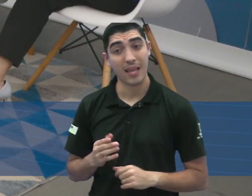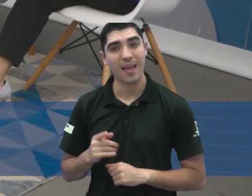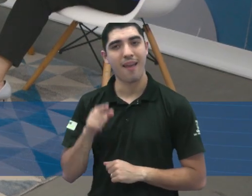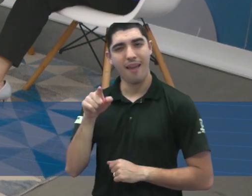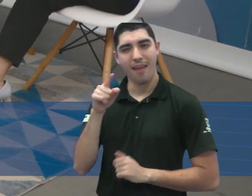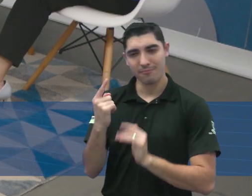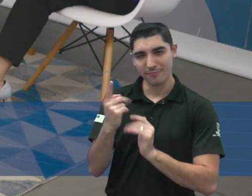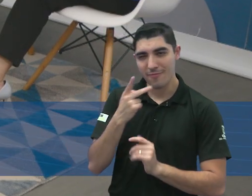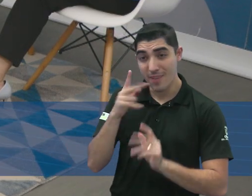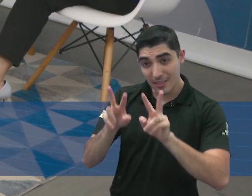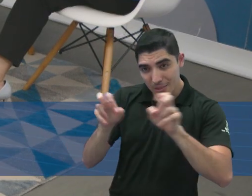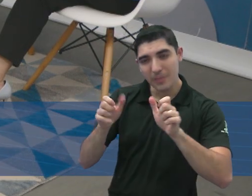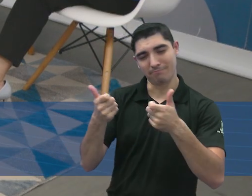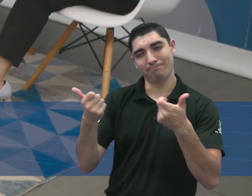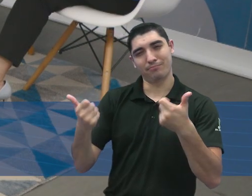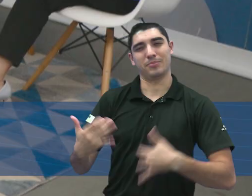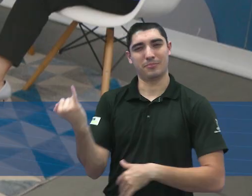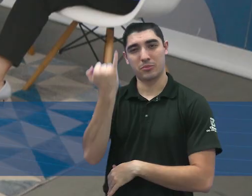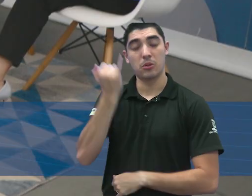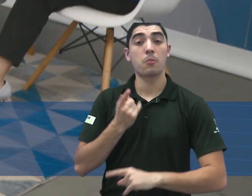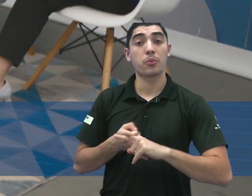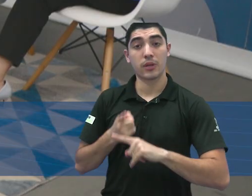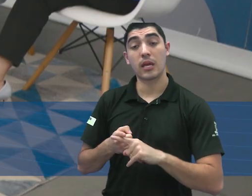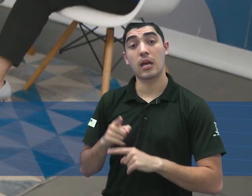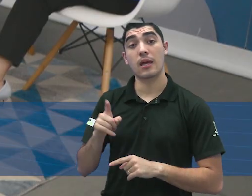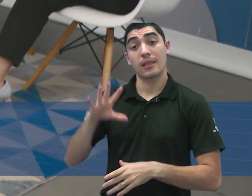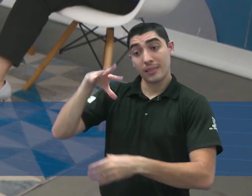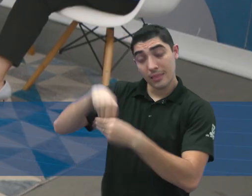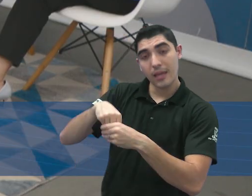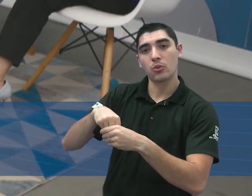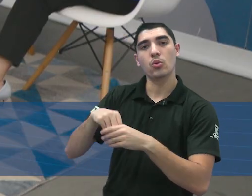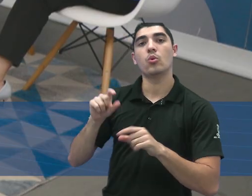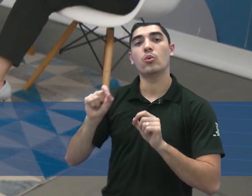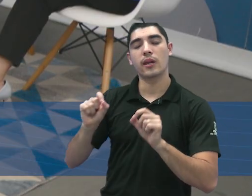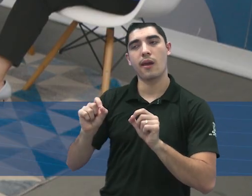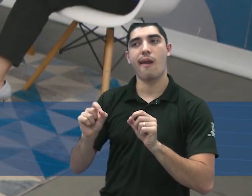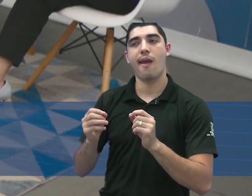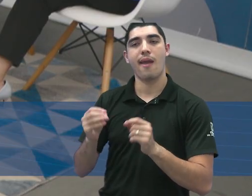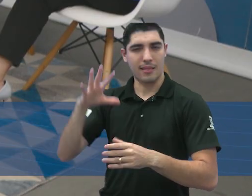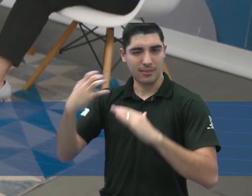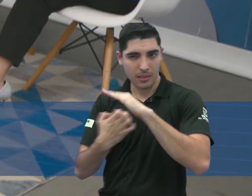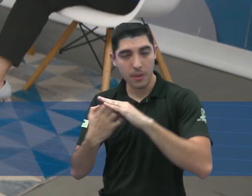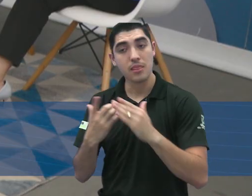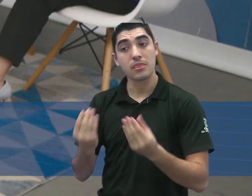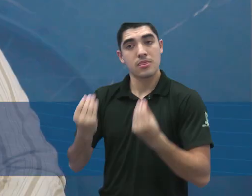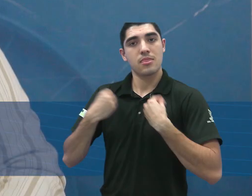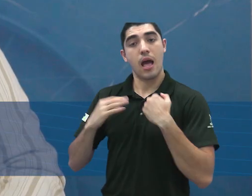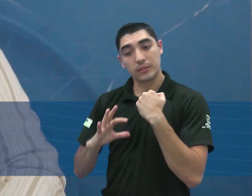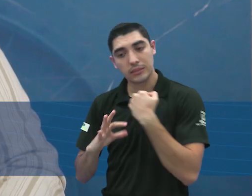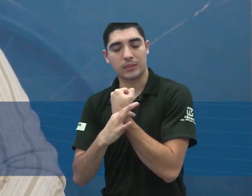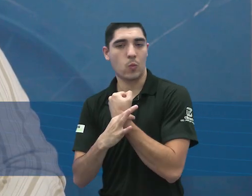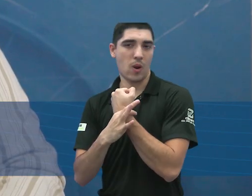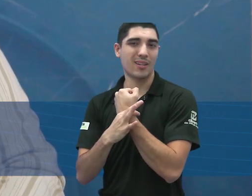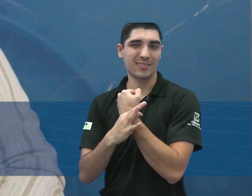legal de ser falado, até na fala aqui um pouquinho anterior aí da questão do ambiente seguro, né? A gente criar uma segurança psicológica dentro